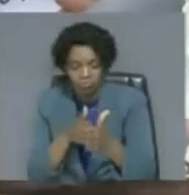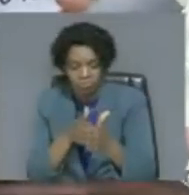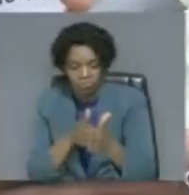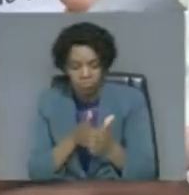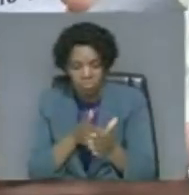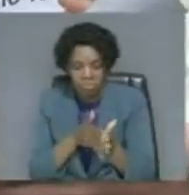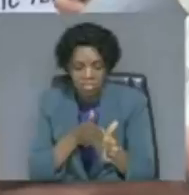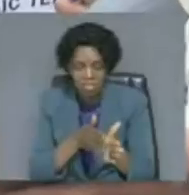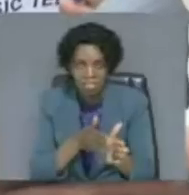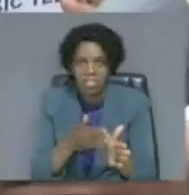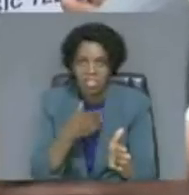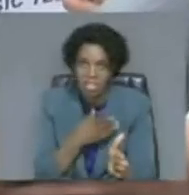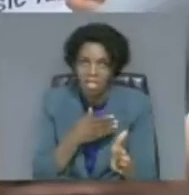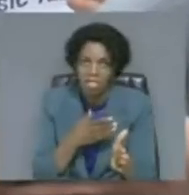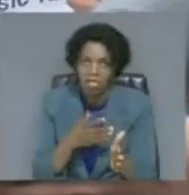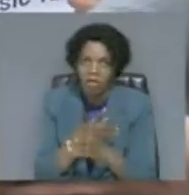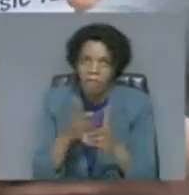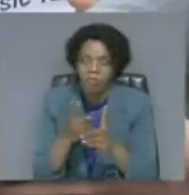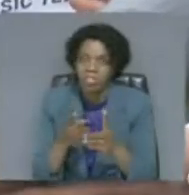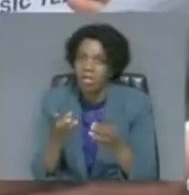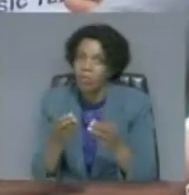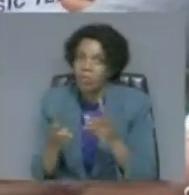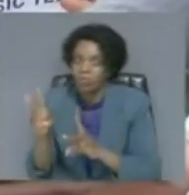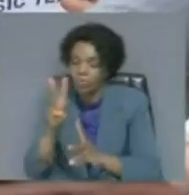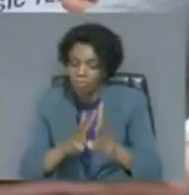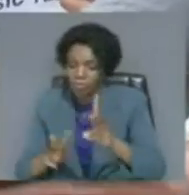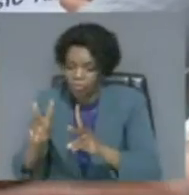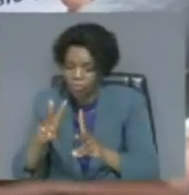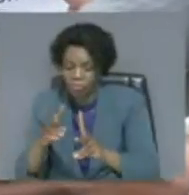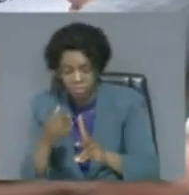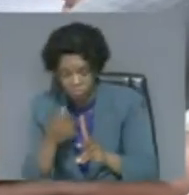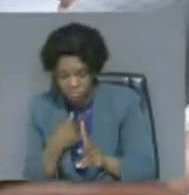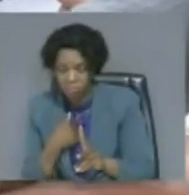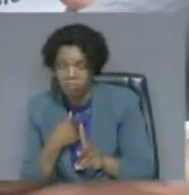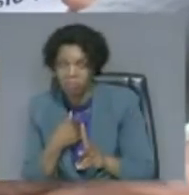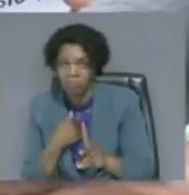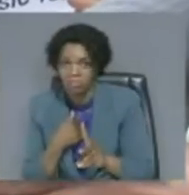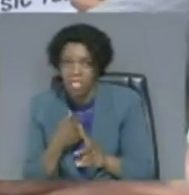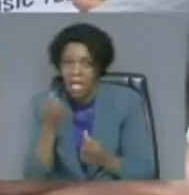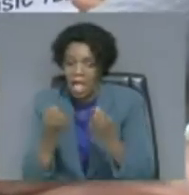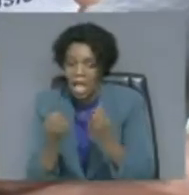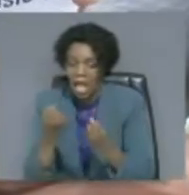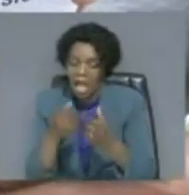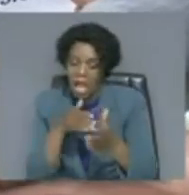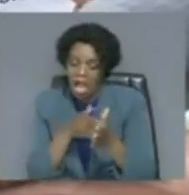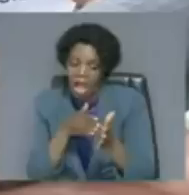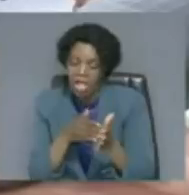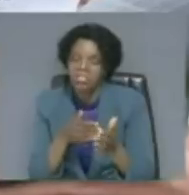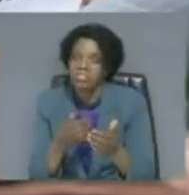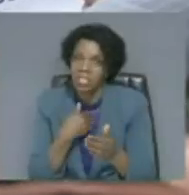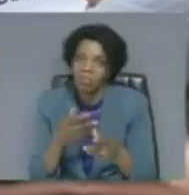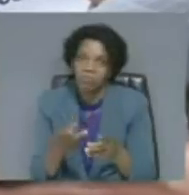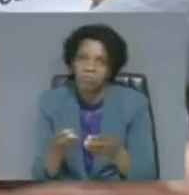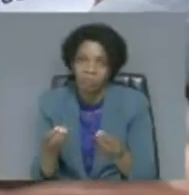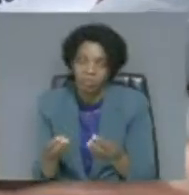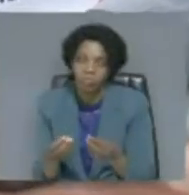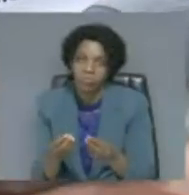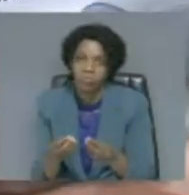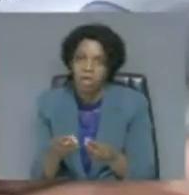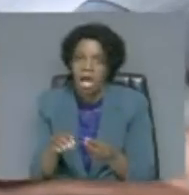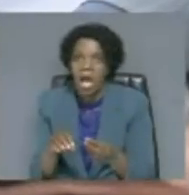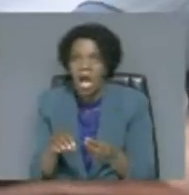lado, fruto do número elevado de população. Neste momento falamos de cerca de 10 milhões,